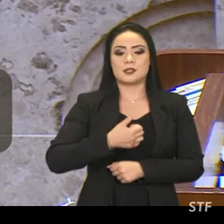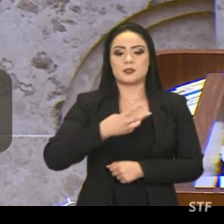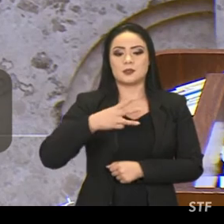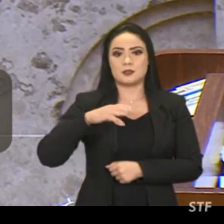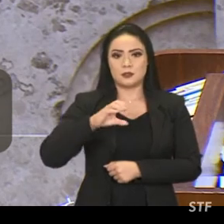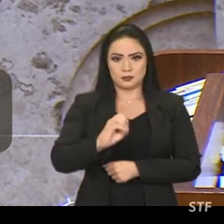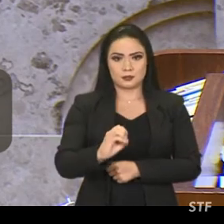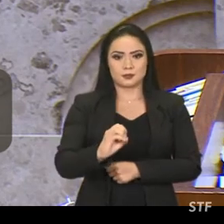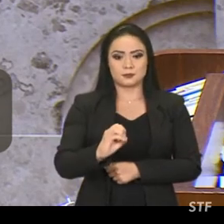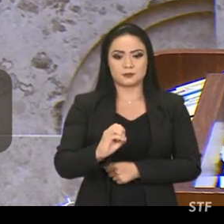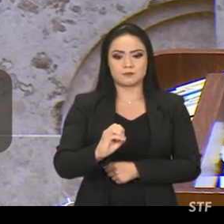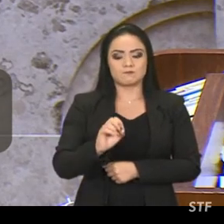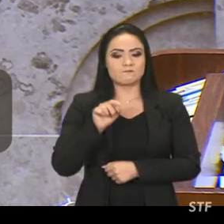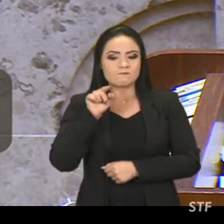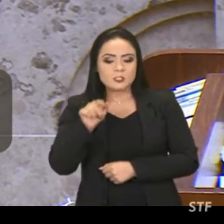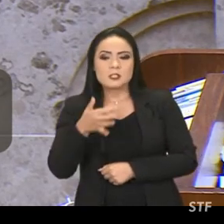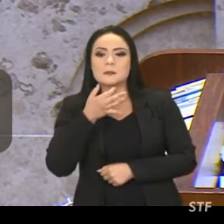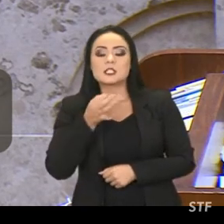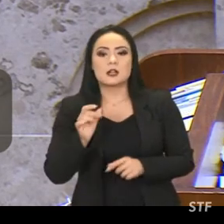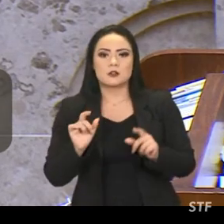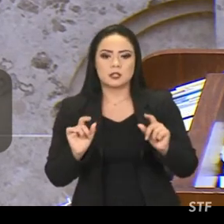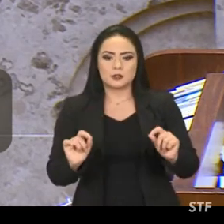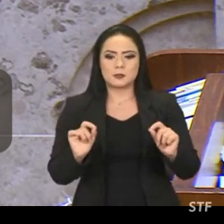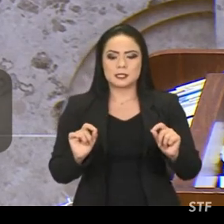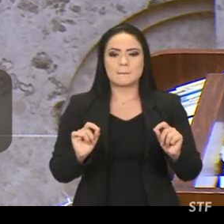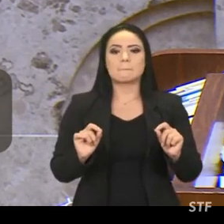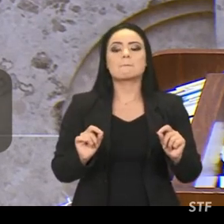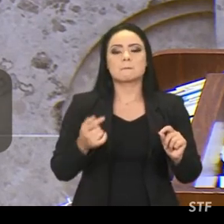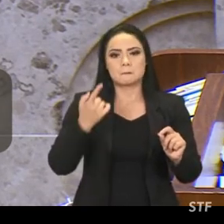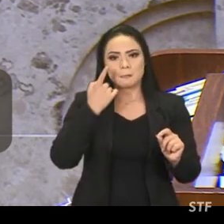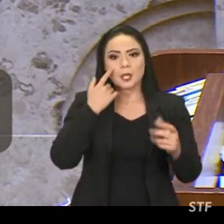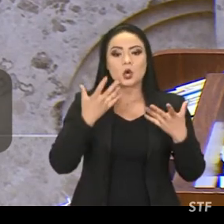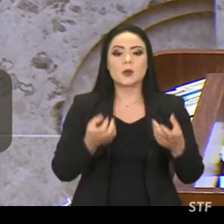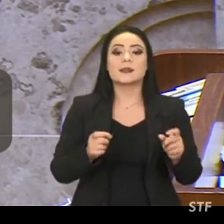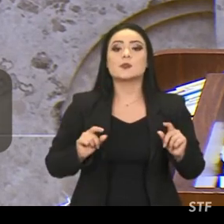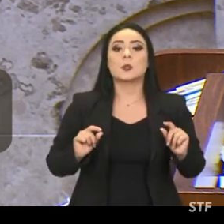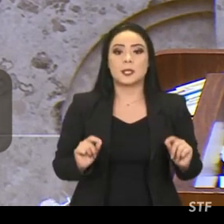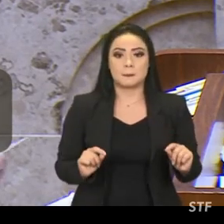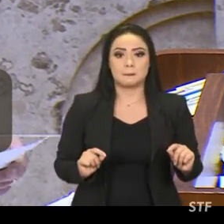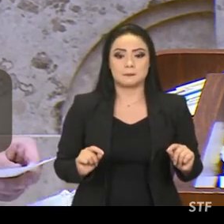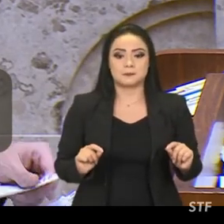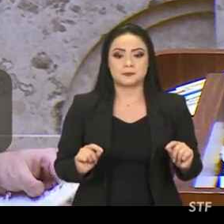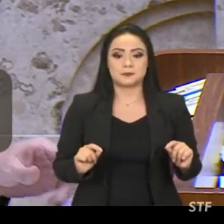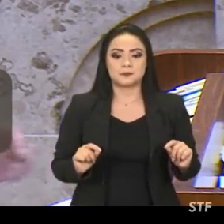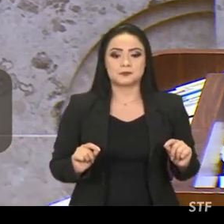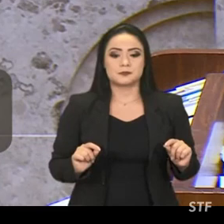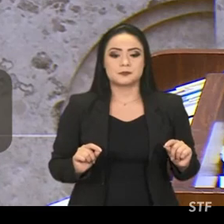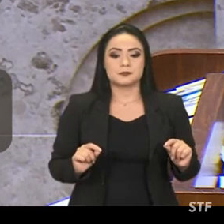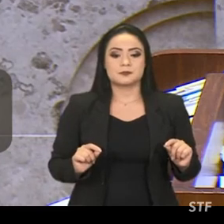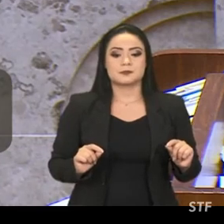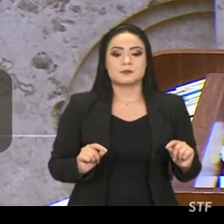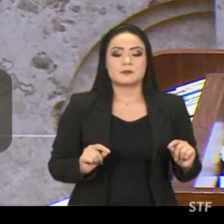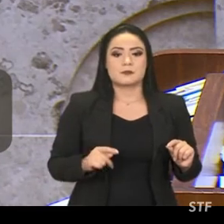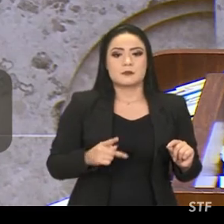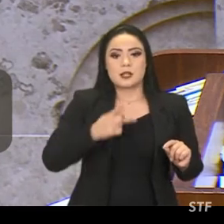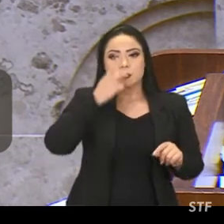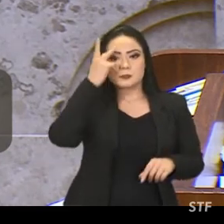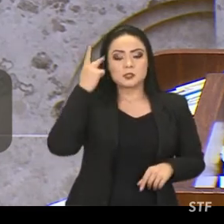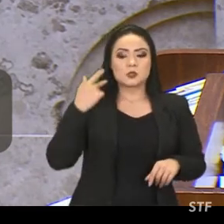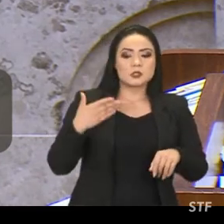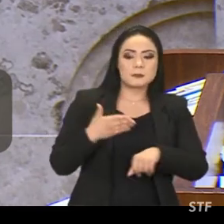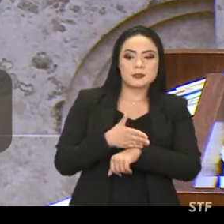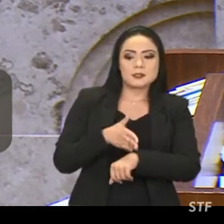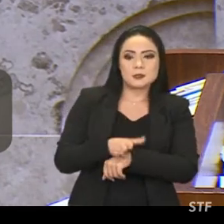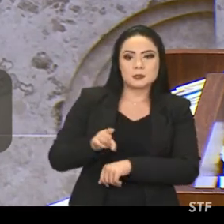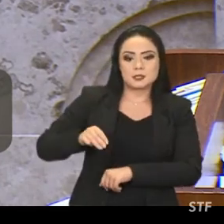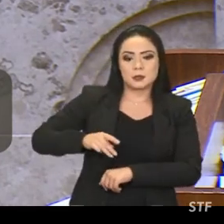130, ela menciona, reconhece que os membros do Ministério Público, reconhece a